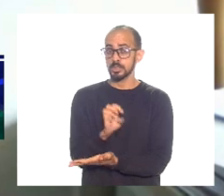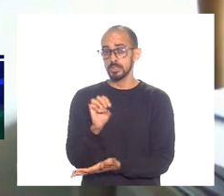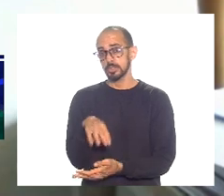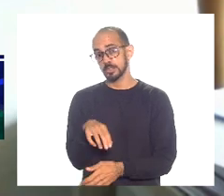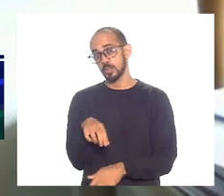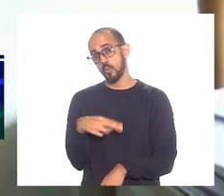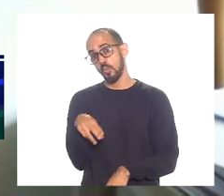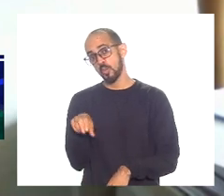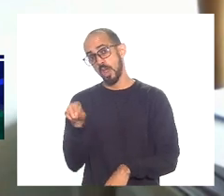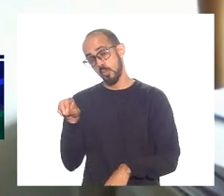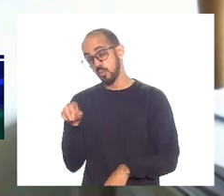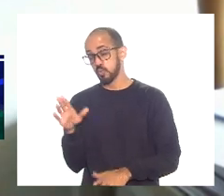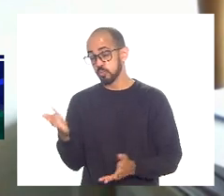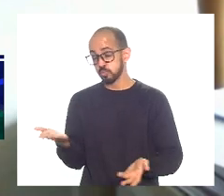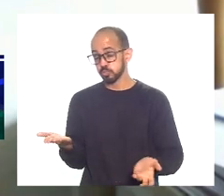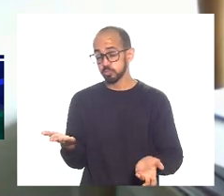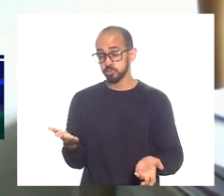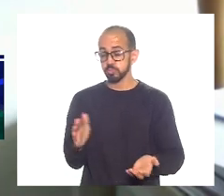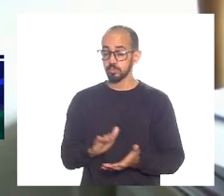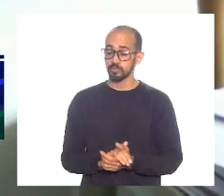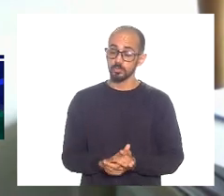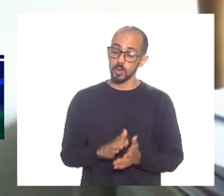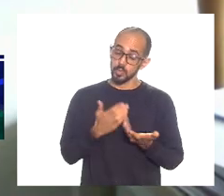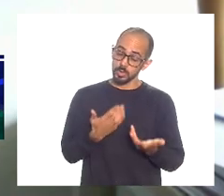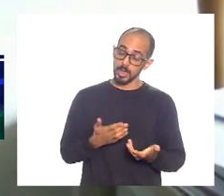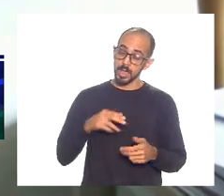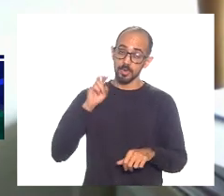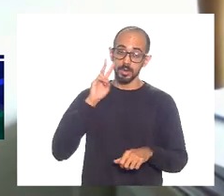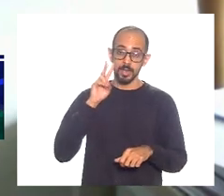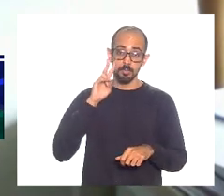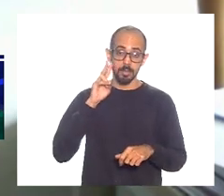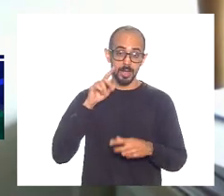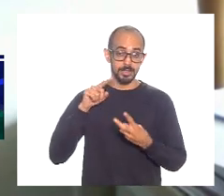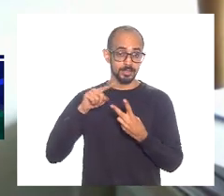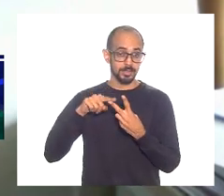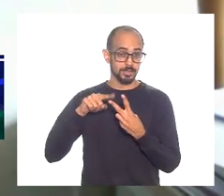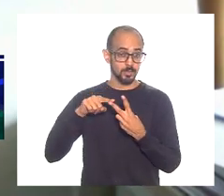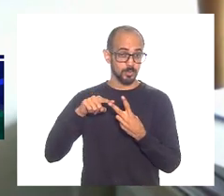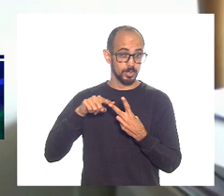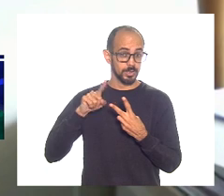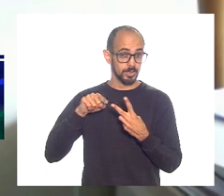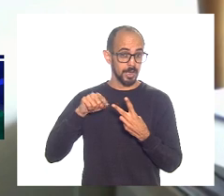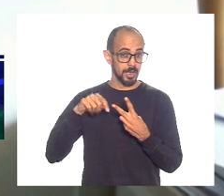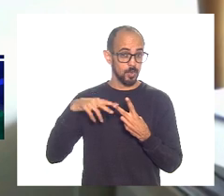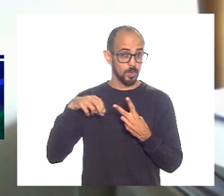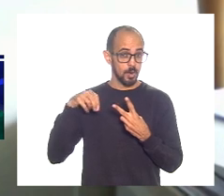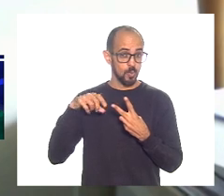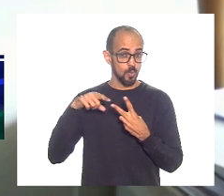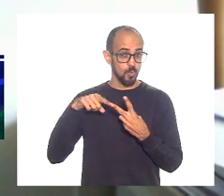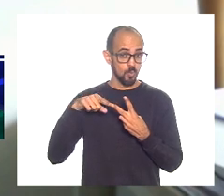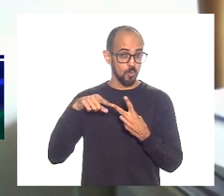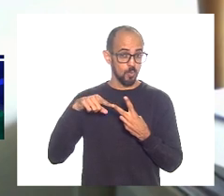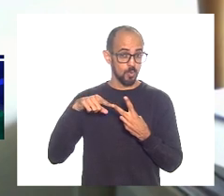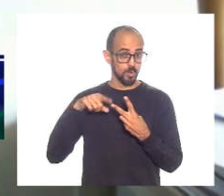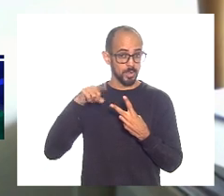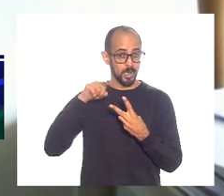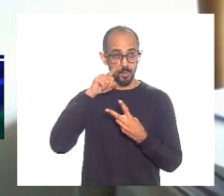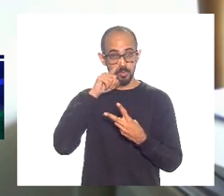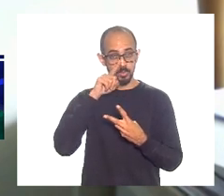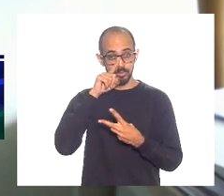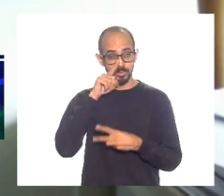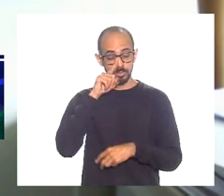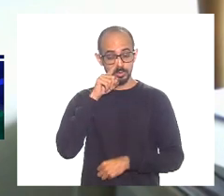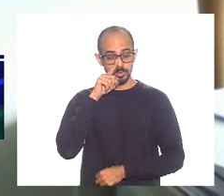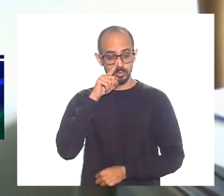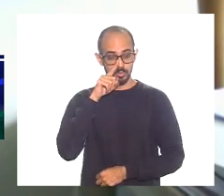queria lembrar dessa segunda questão, que é de muita